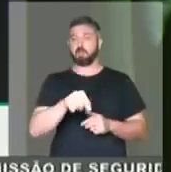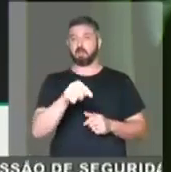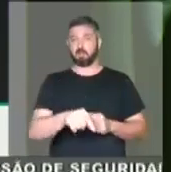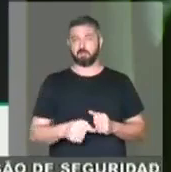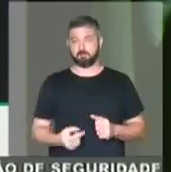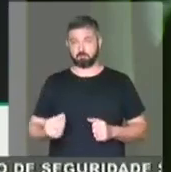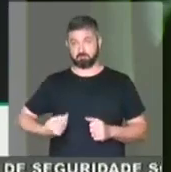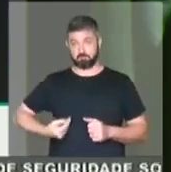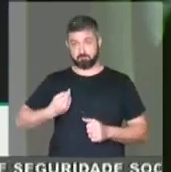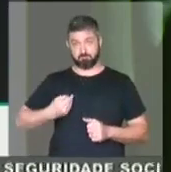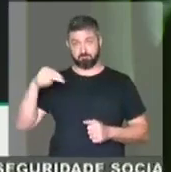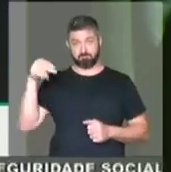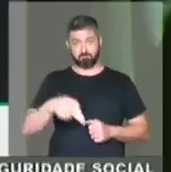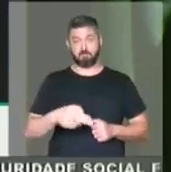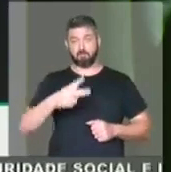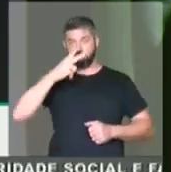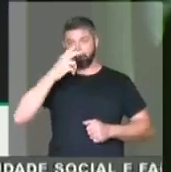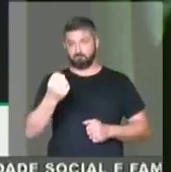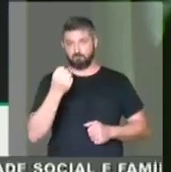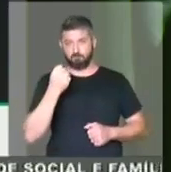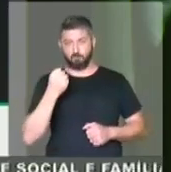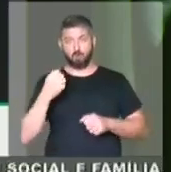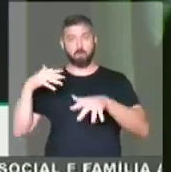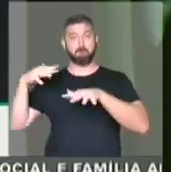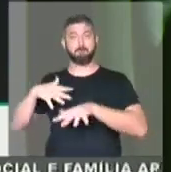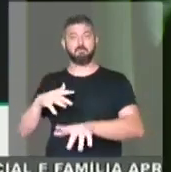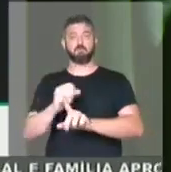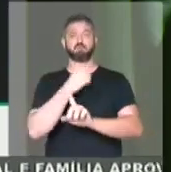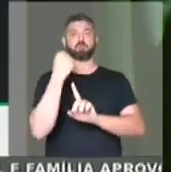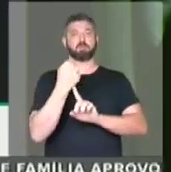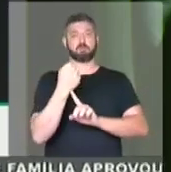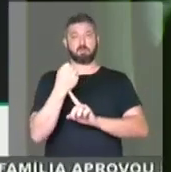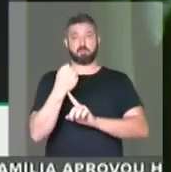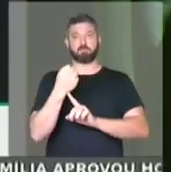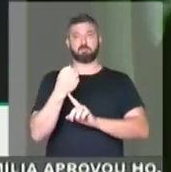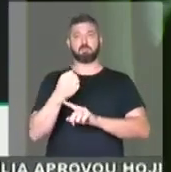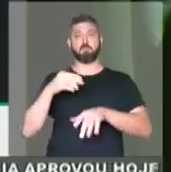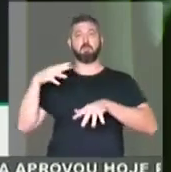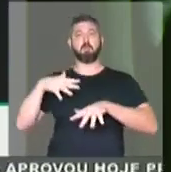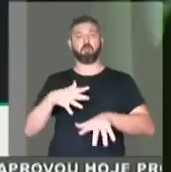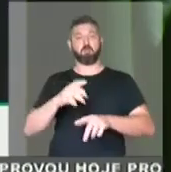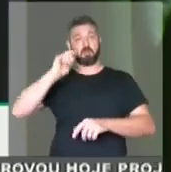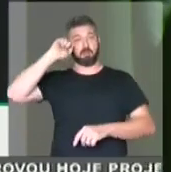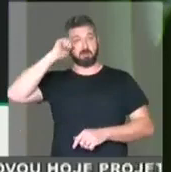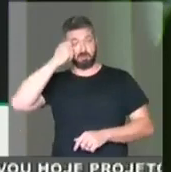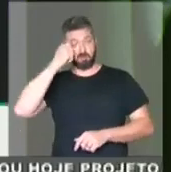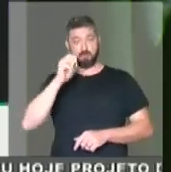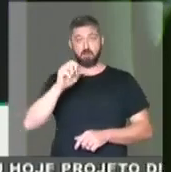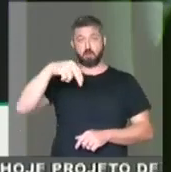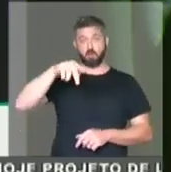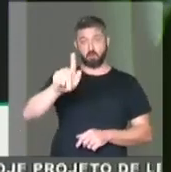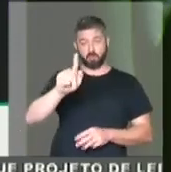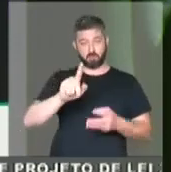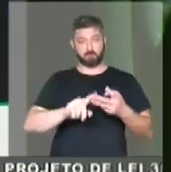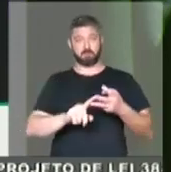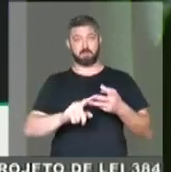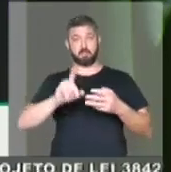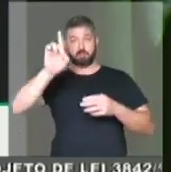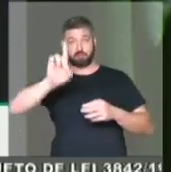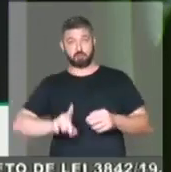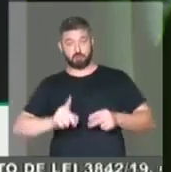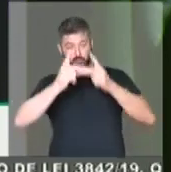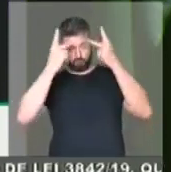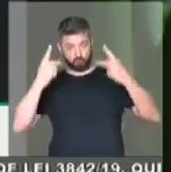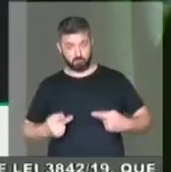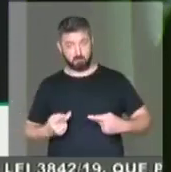A participação intensa, deputada Jandira, dos movimentos sociais, do movimento negro, de ONGs, de movimentos de direitos